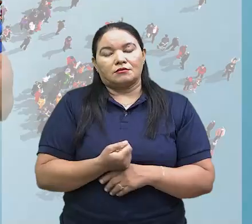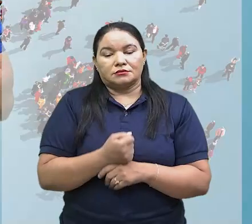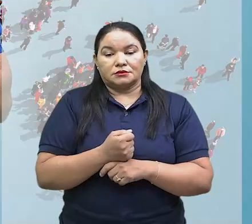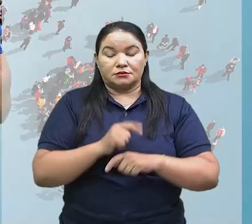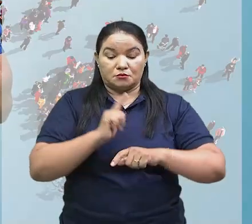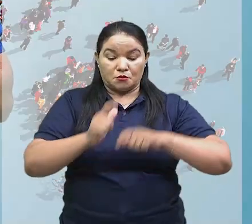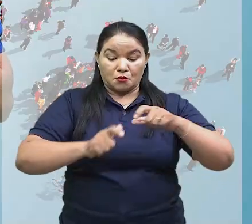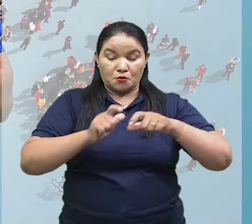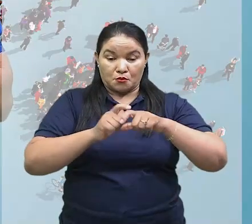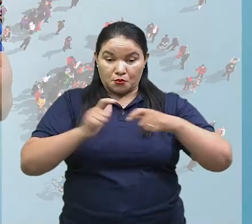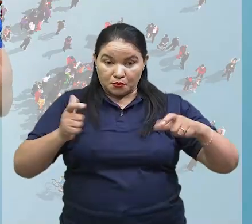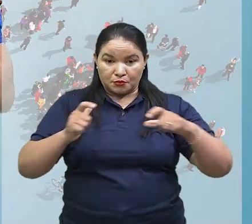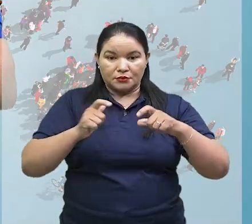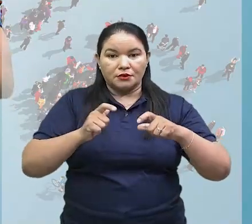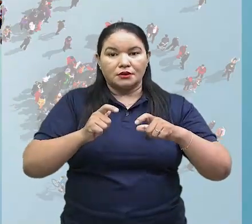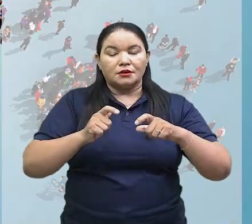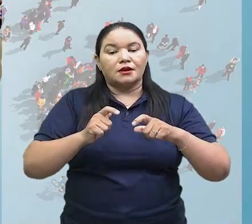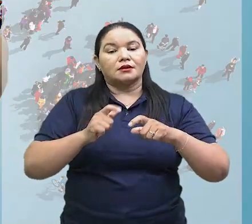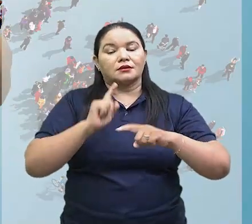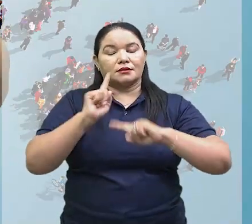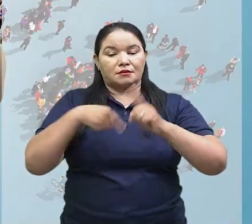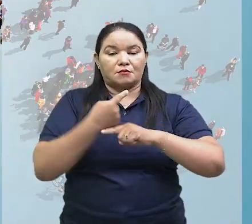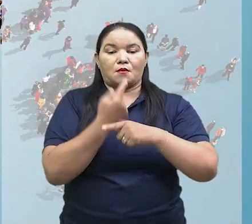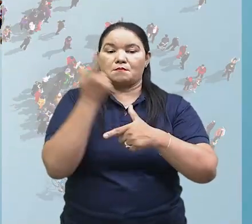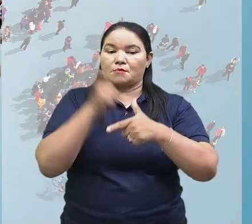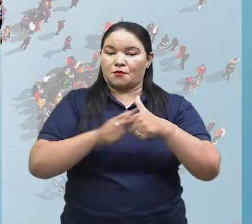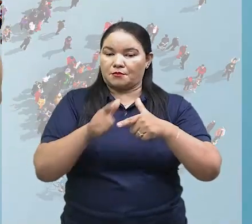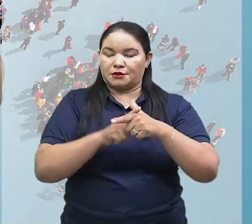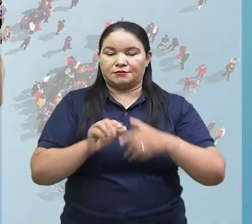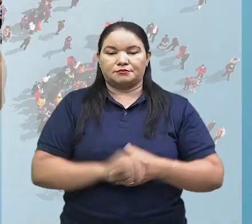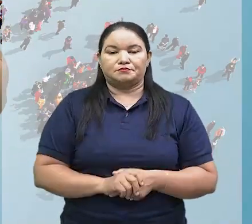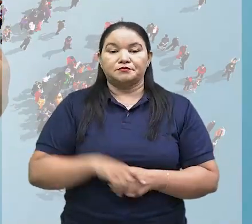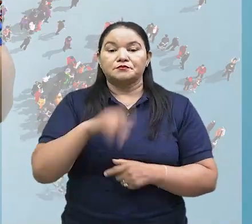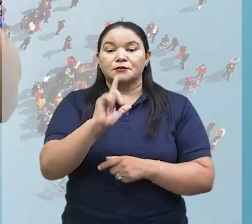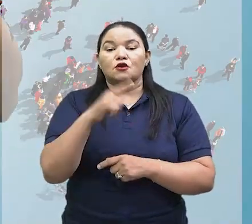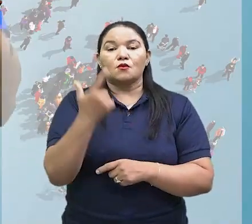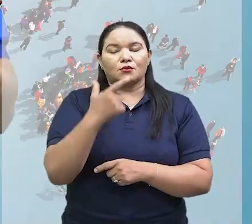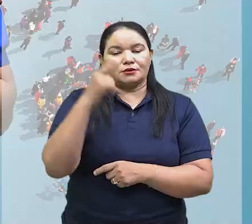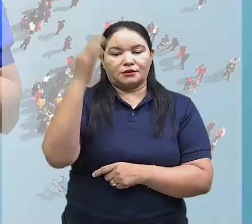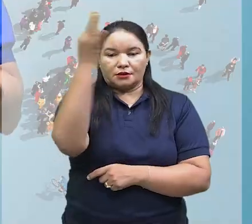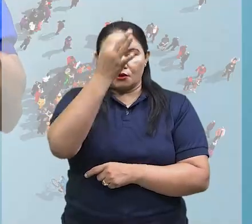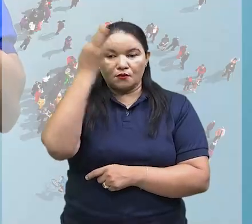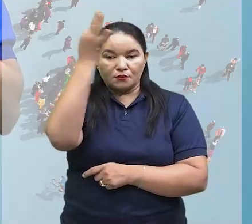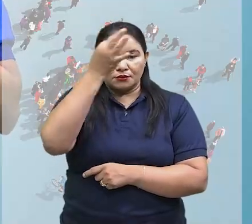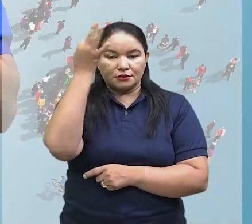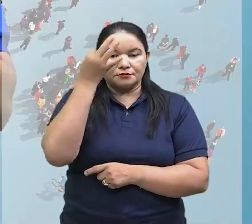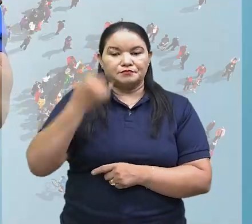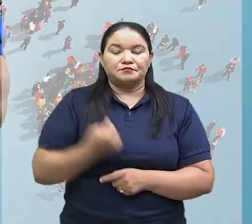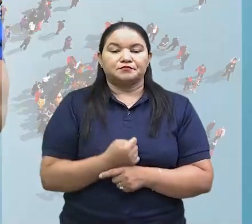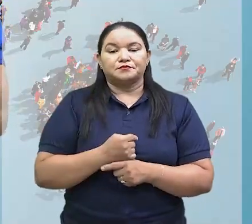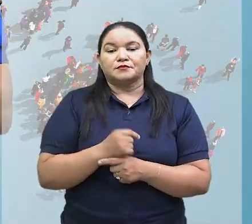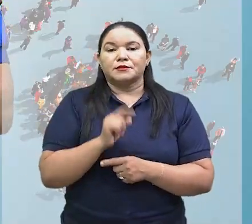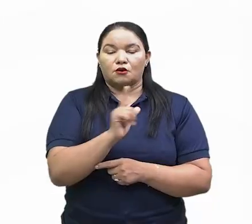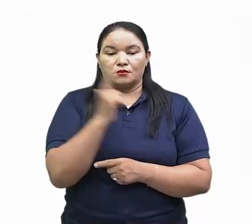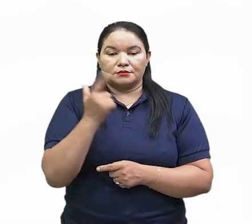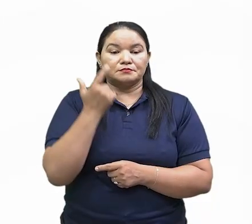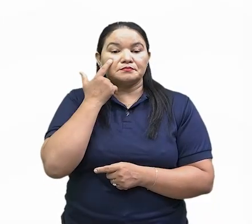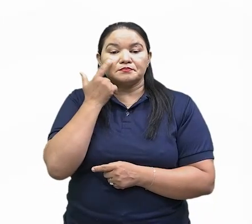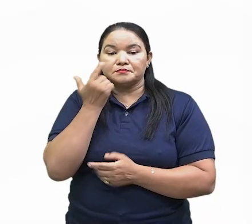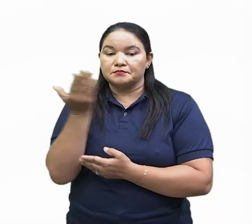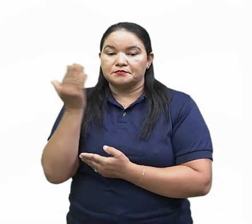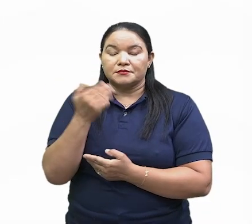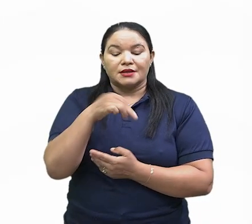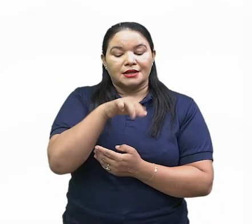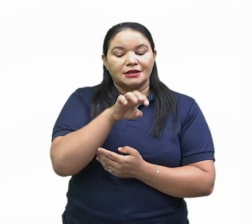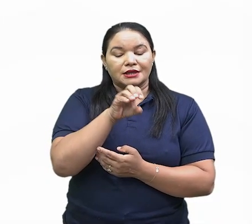crescimento da população, tá? E aí que vem uma outra teoria, a teoria neomalthusiana. O